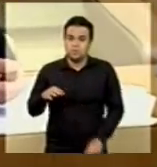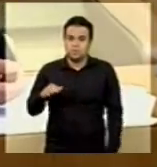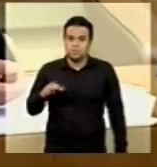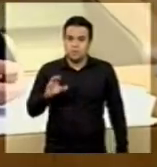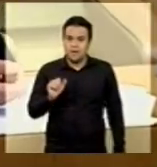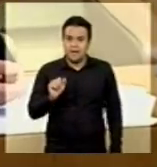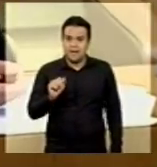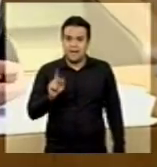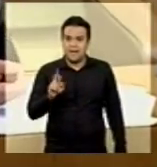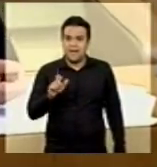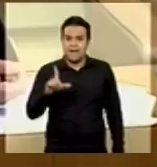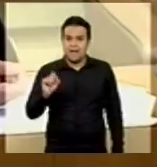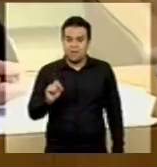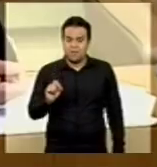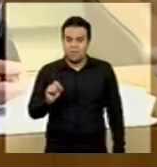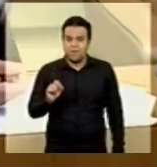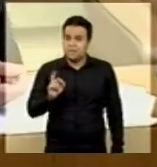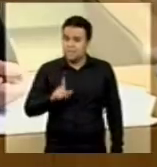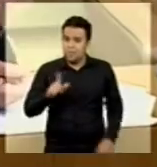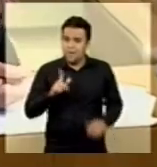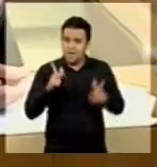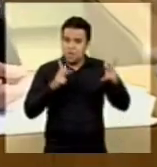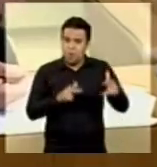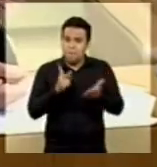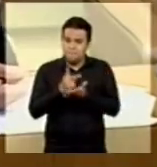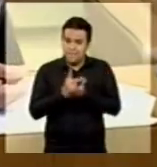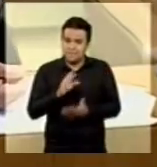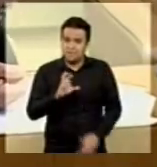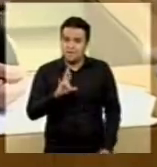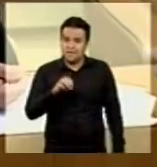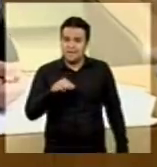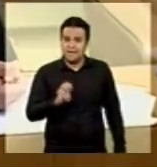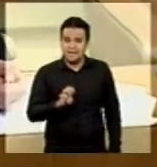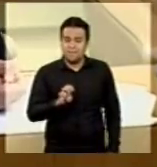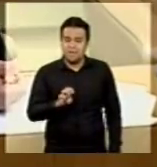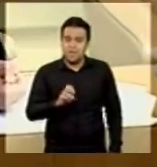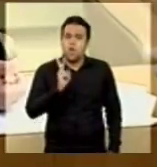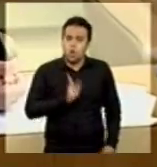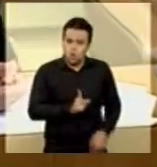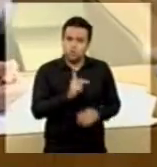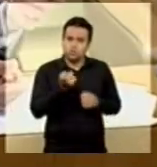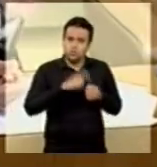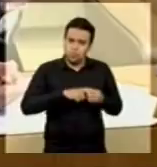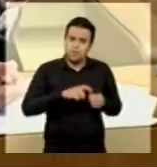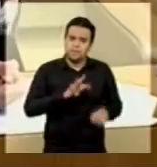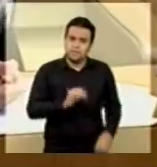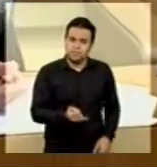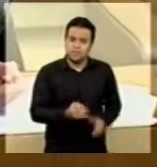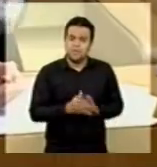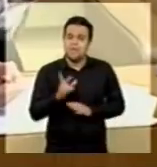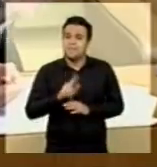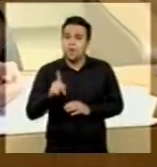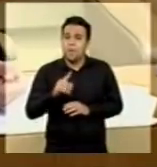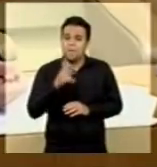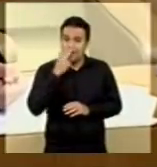crime pretérito praticado em razão do exercício do mandato então exercido, não atrai